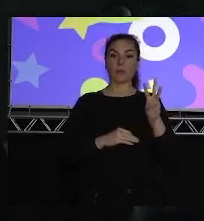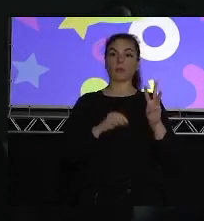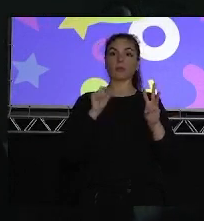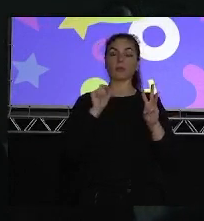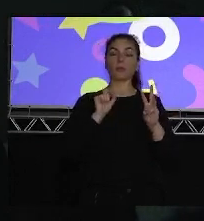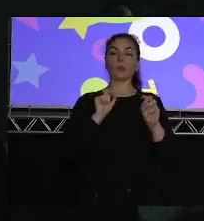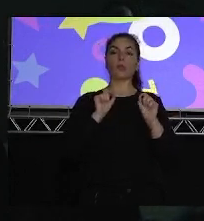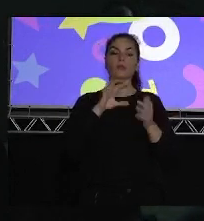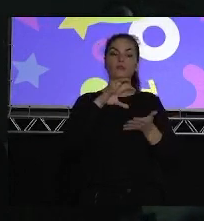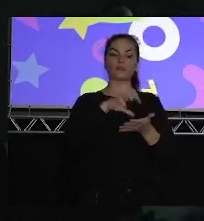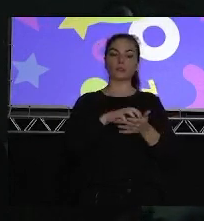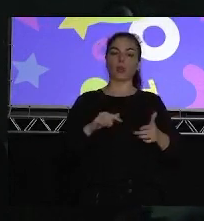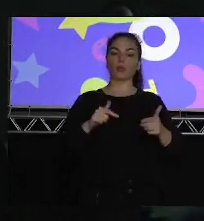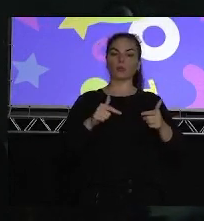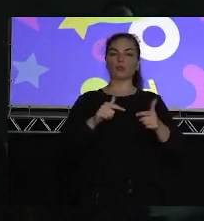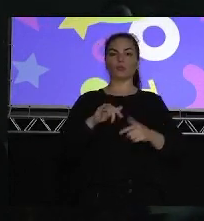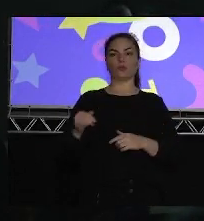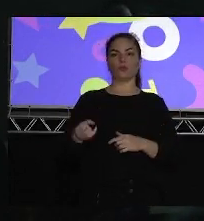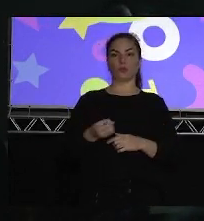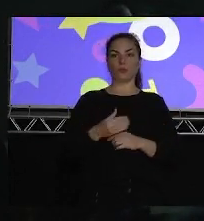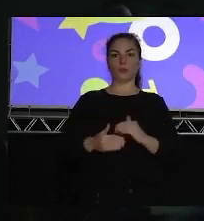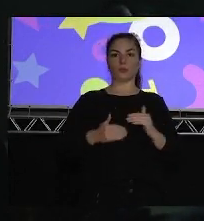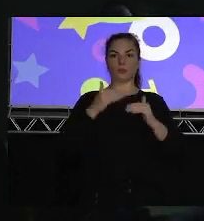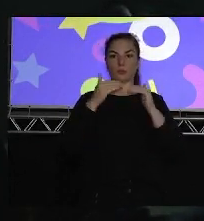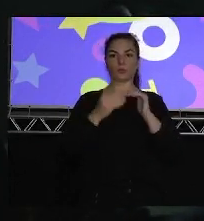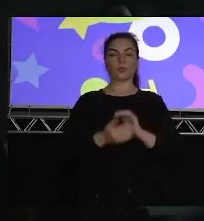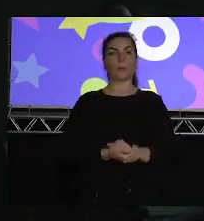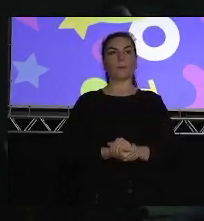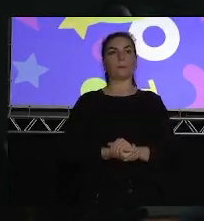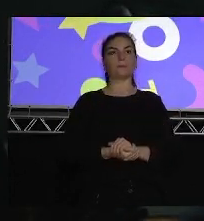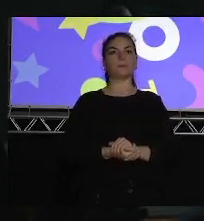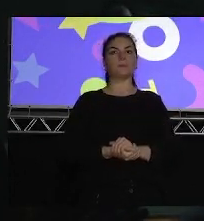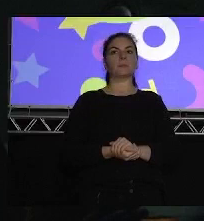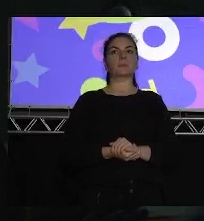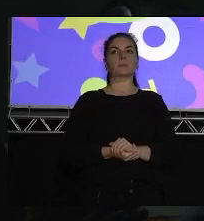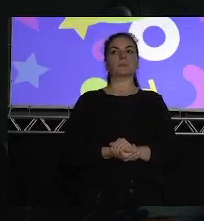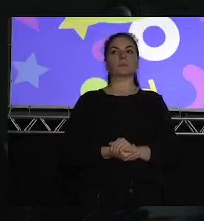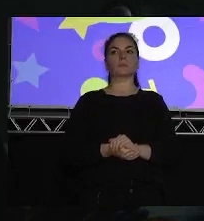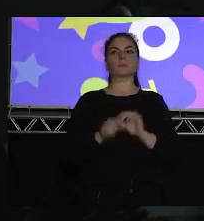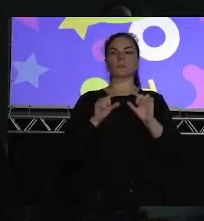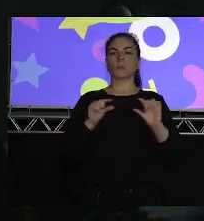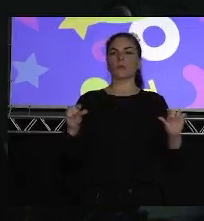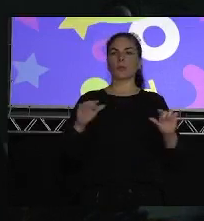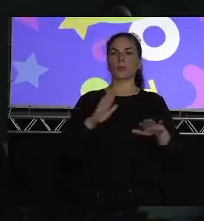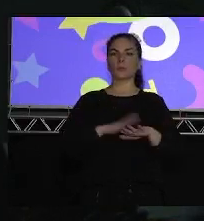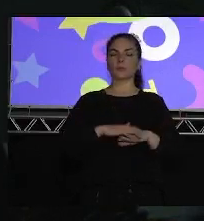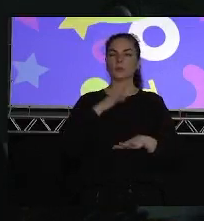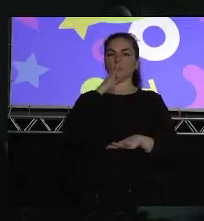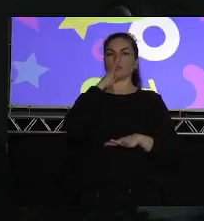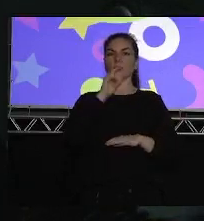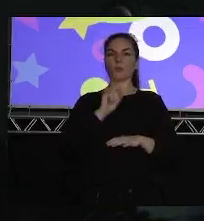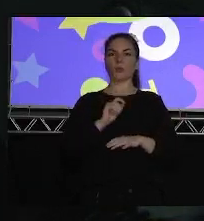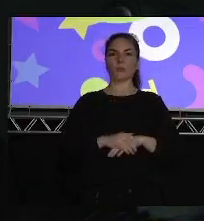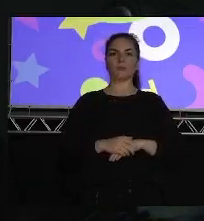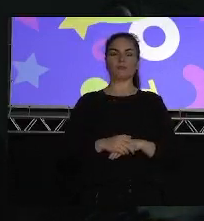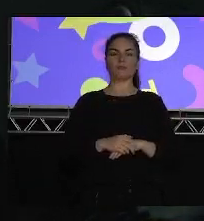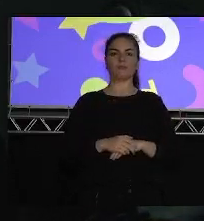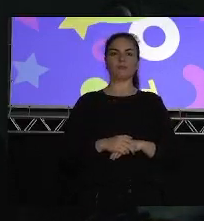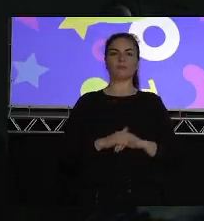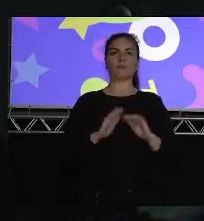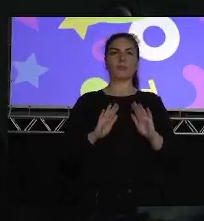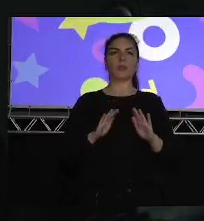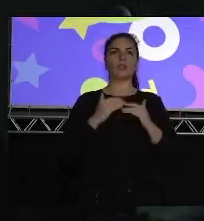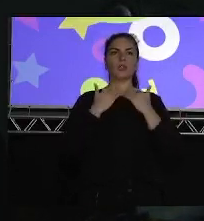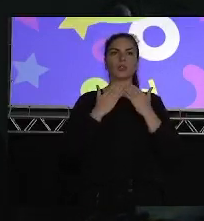agente ativo de inovação e evolução. Né? E a frase que mais me tocou foi, Andy, não adianta nada a gente